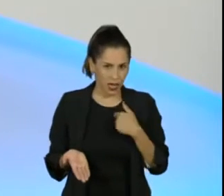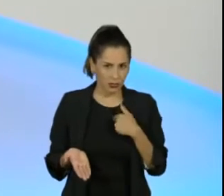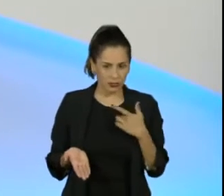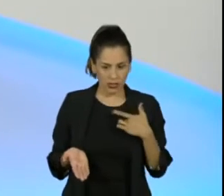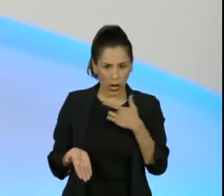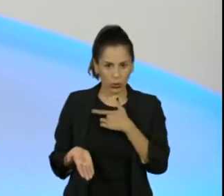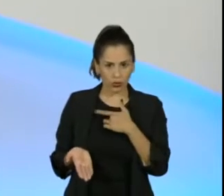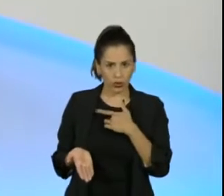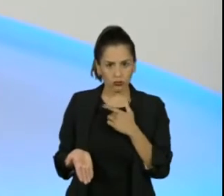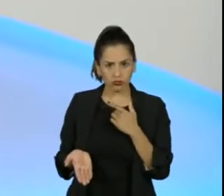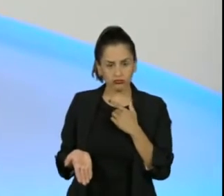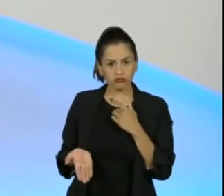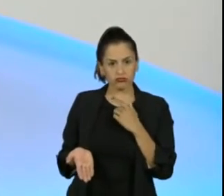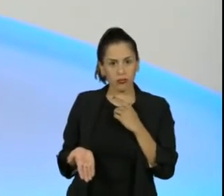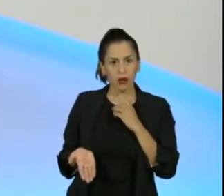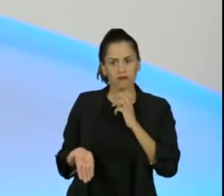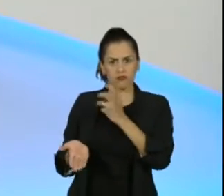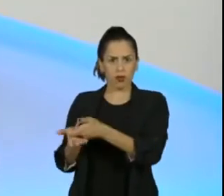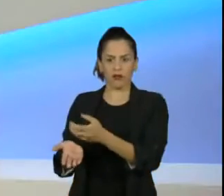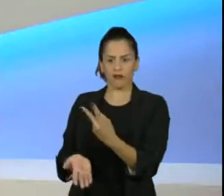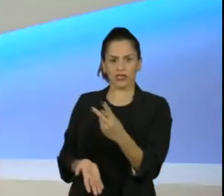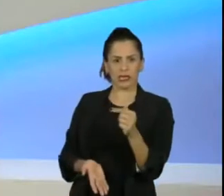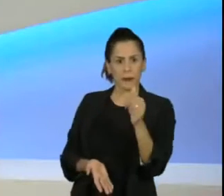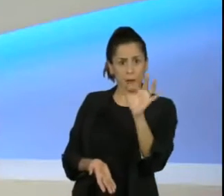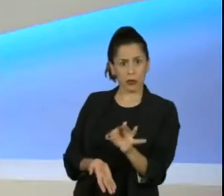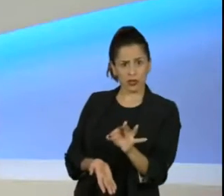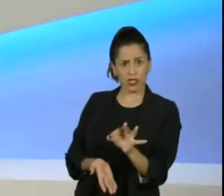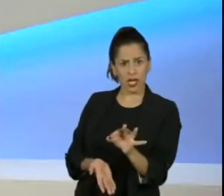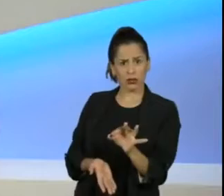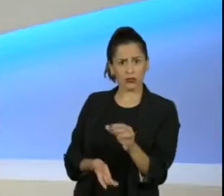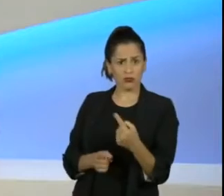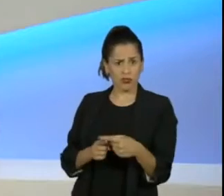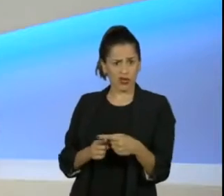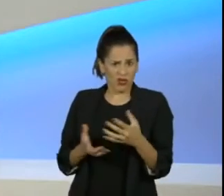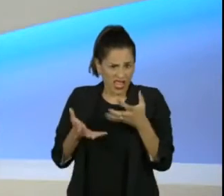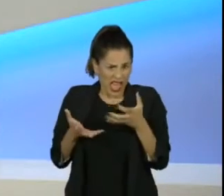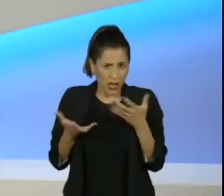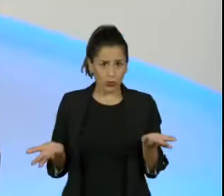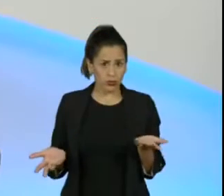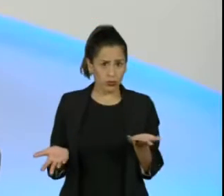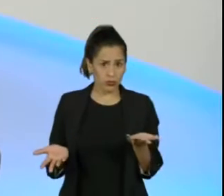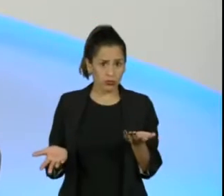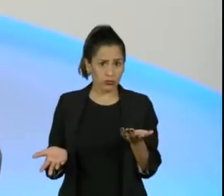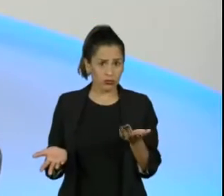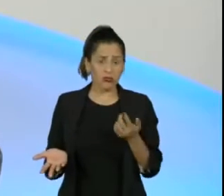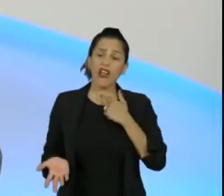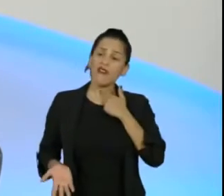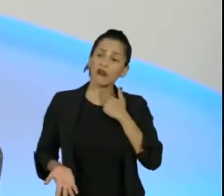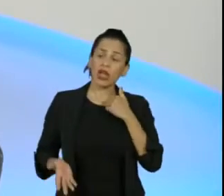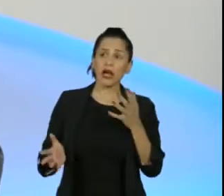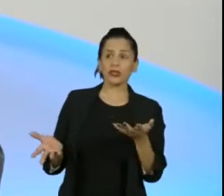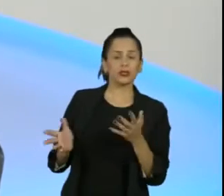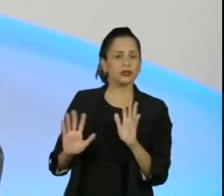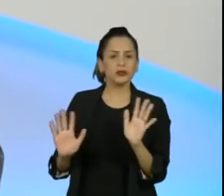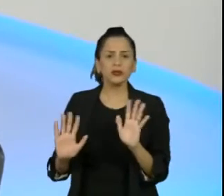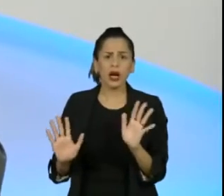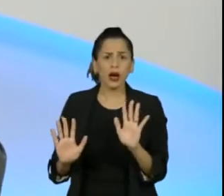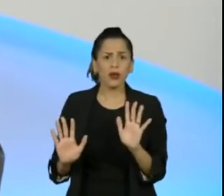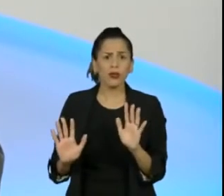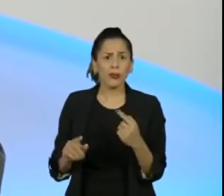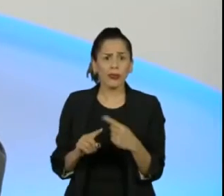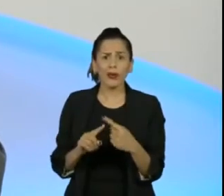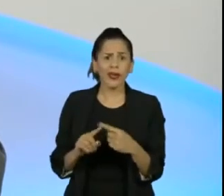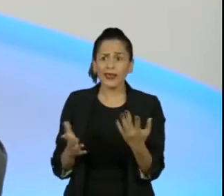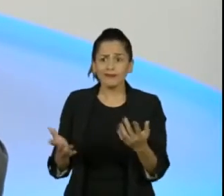quero? Que eu estou privando isso de investimento? Eu estou colocando porque se não colocar não tem